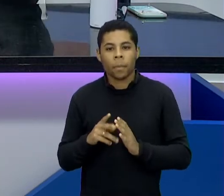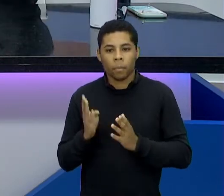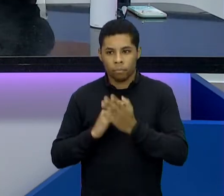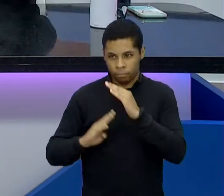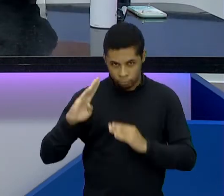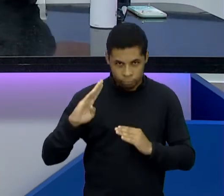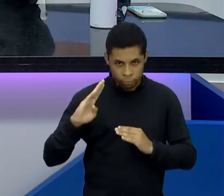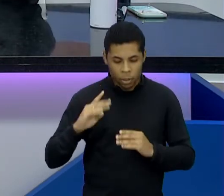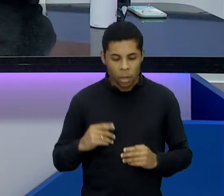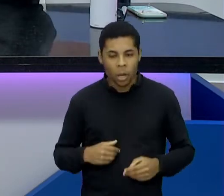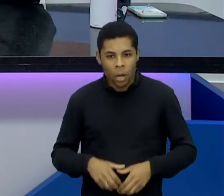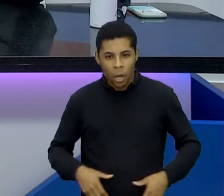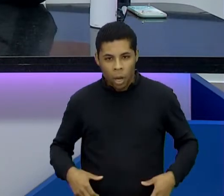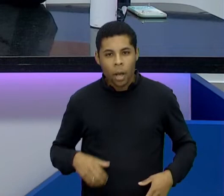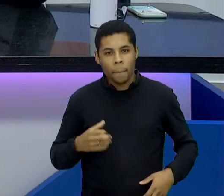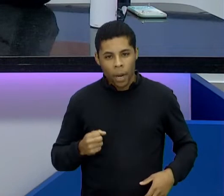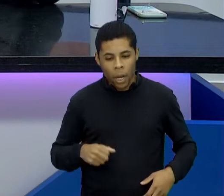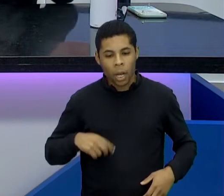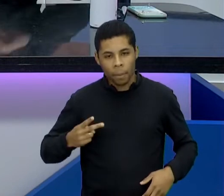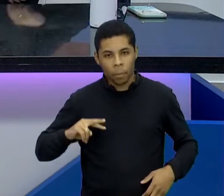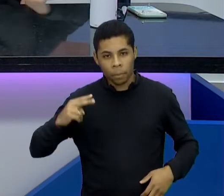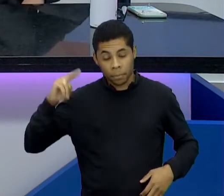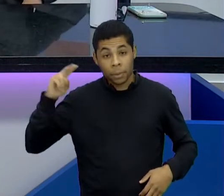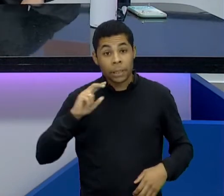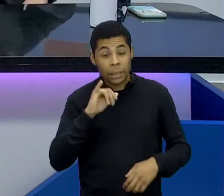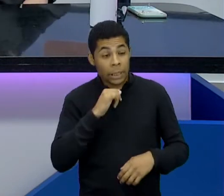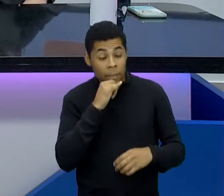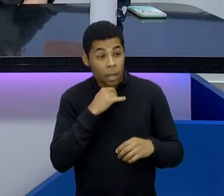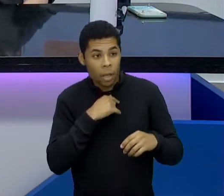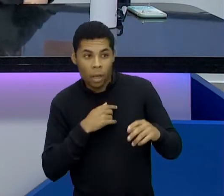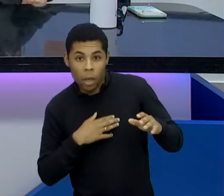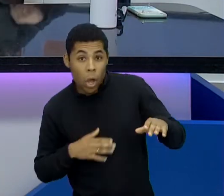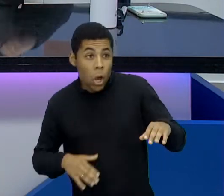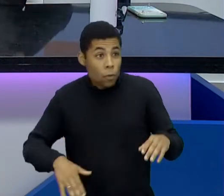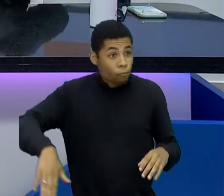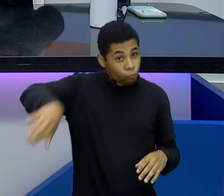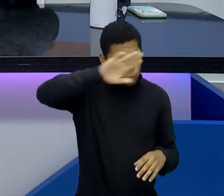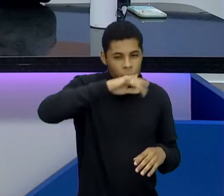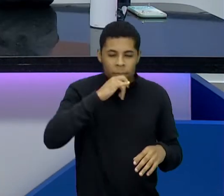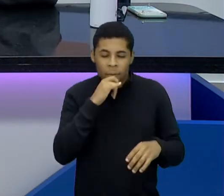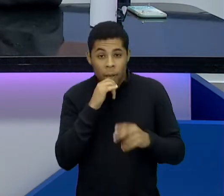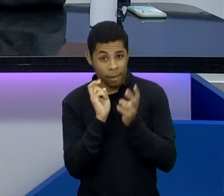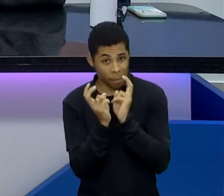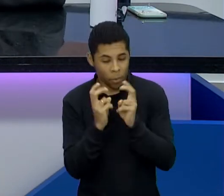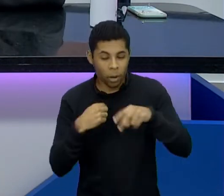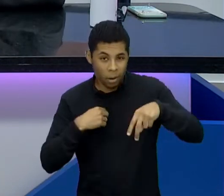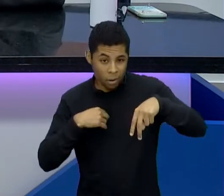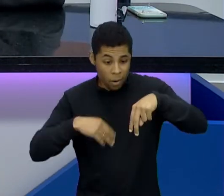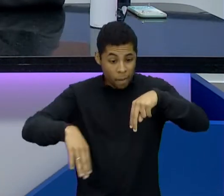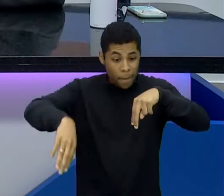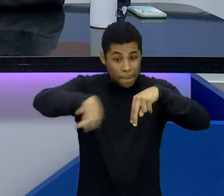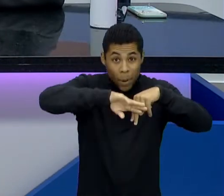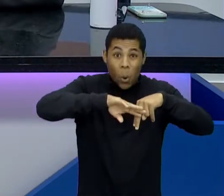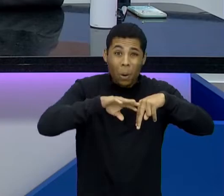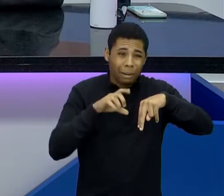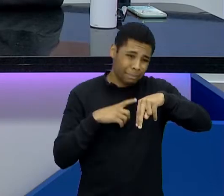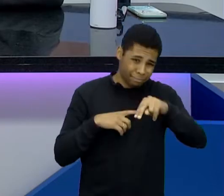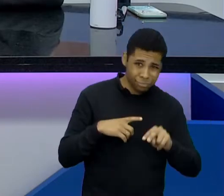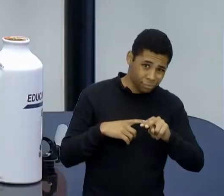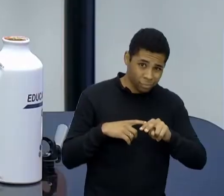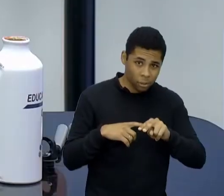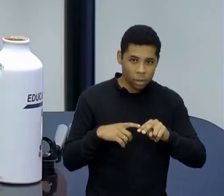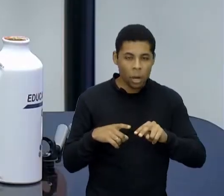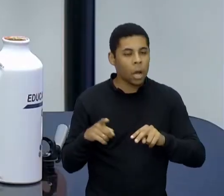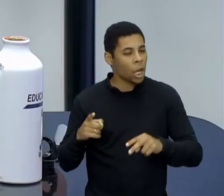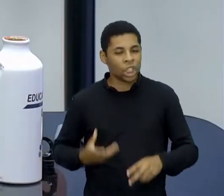qual a graduação do capoeirista. Ah, tá. Então ela tem que ficar só na questão da exibição. Exato. Se você